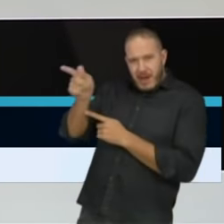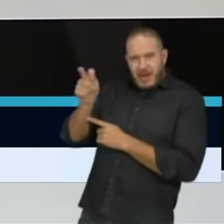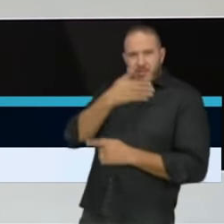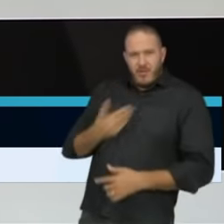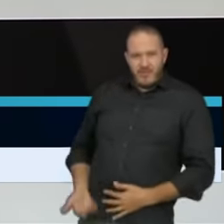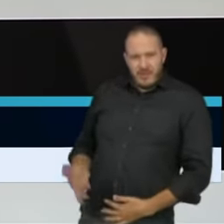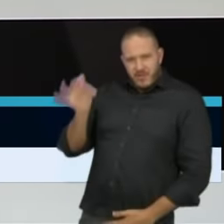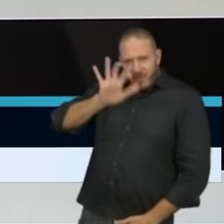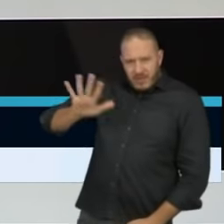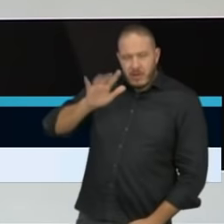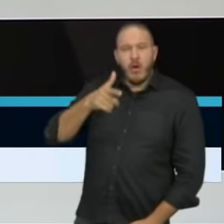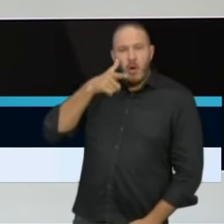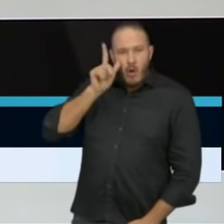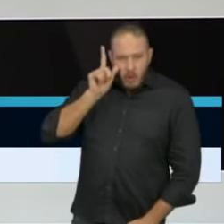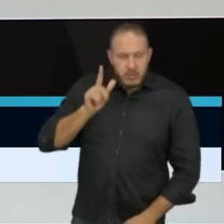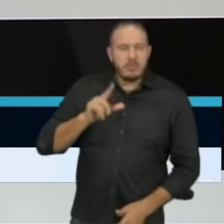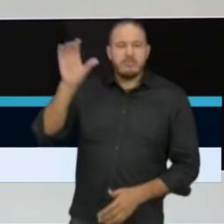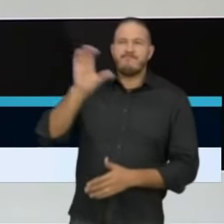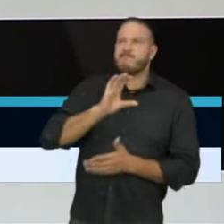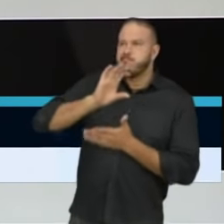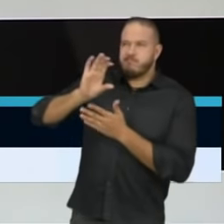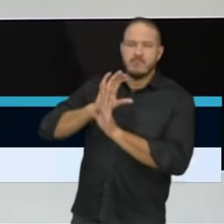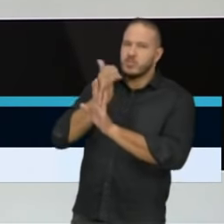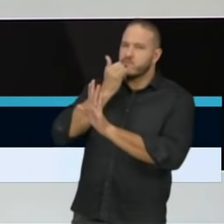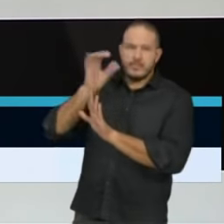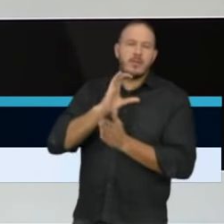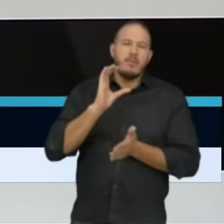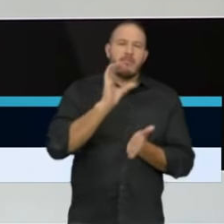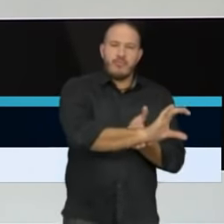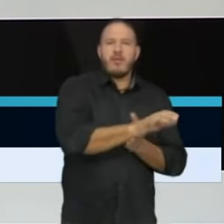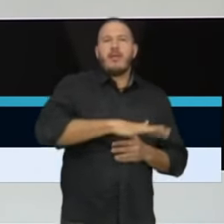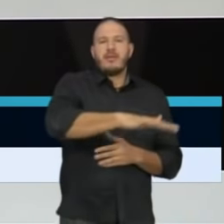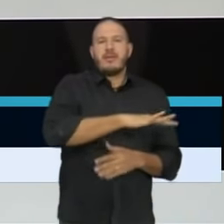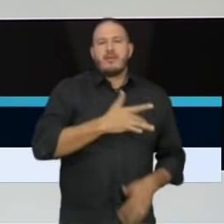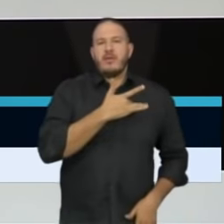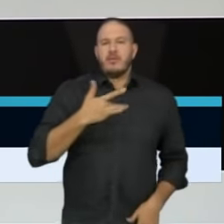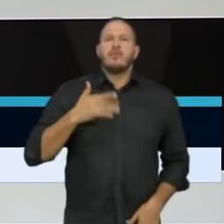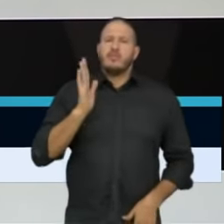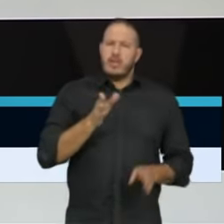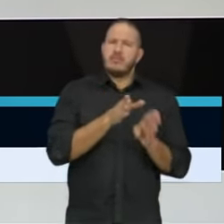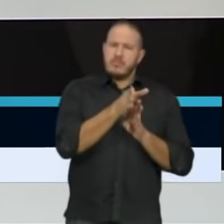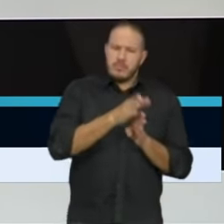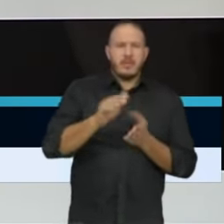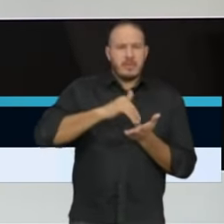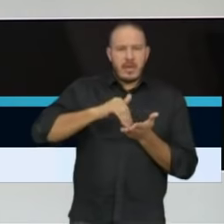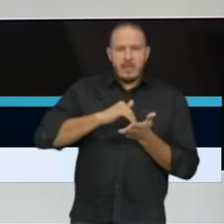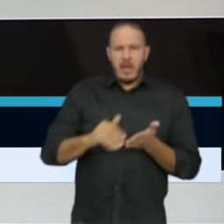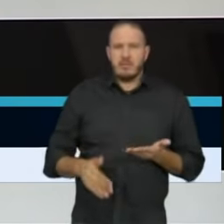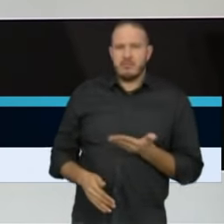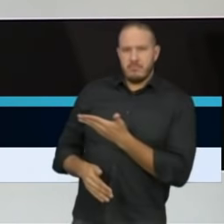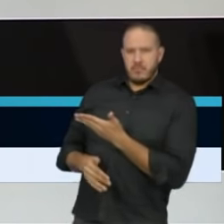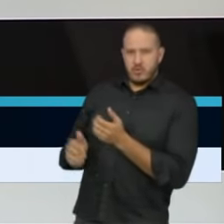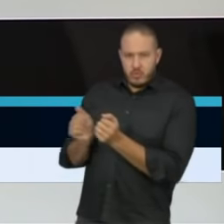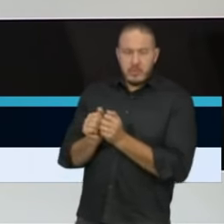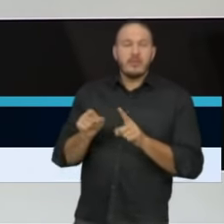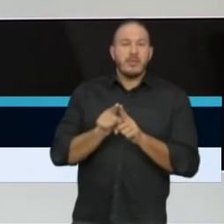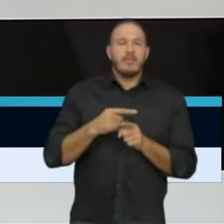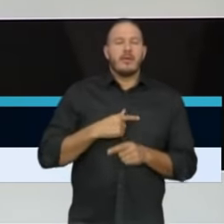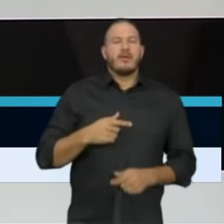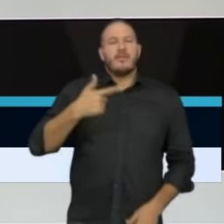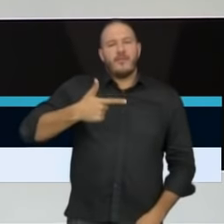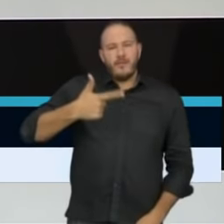ontem, integralmente para o investimento na saúde. Orientei o secretário Henrique Guerra, aqui ao meu lado, assim como o vice-governador e